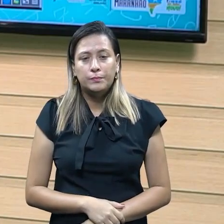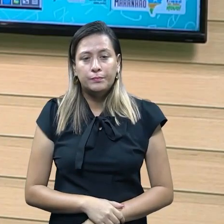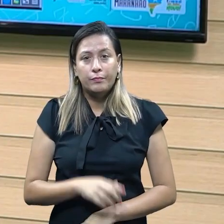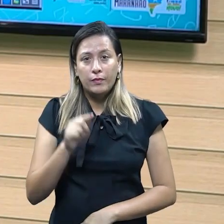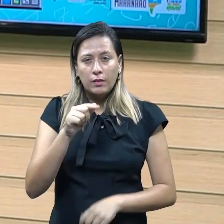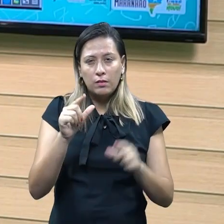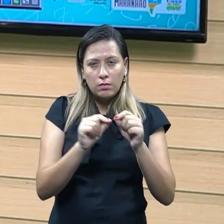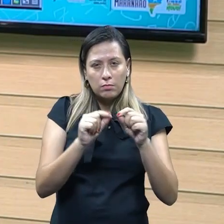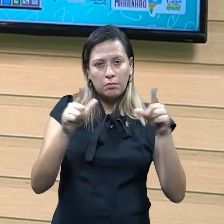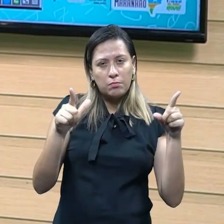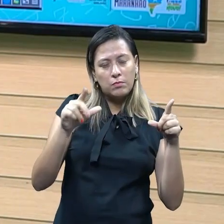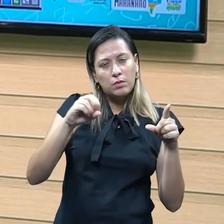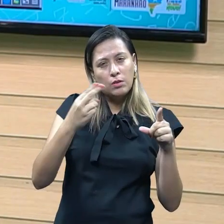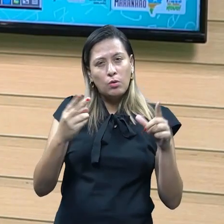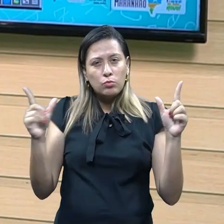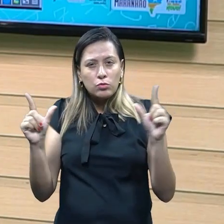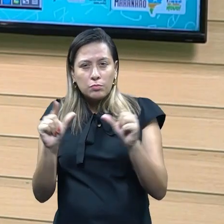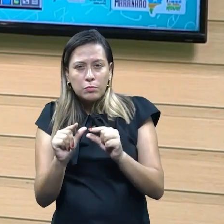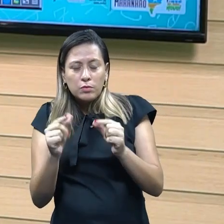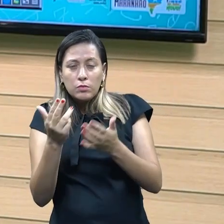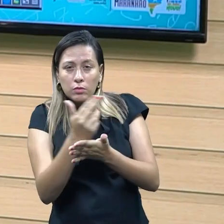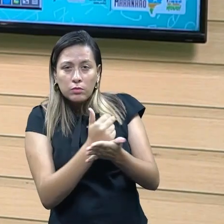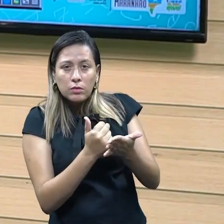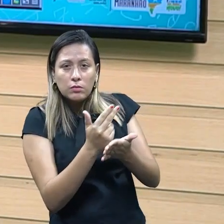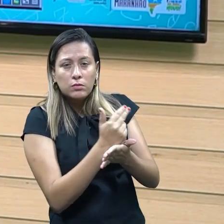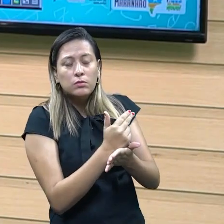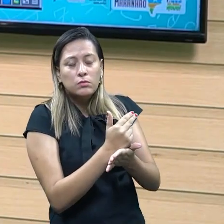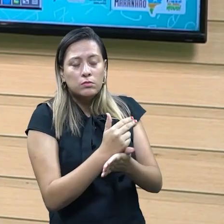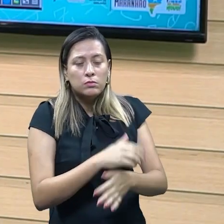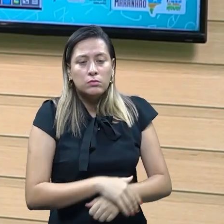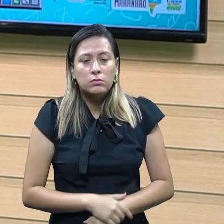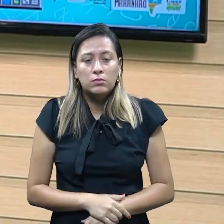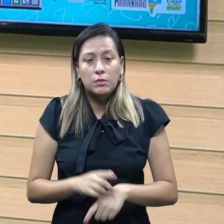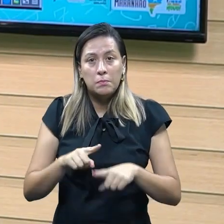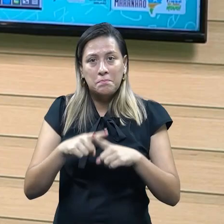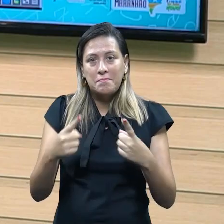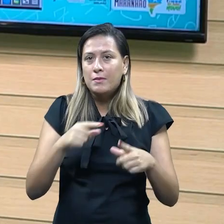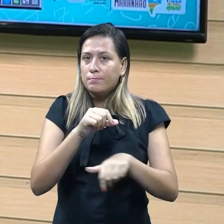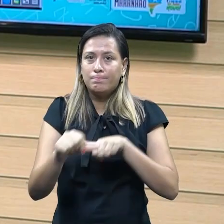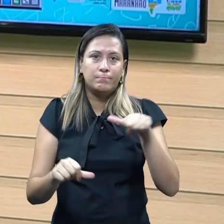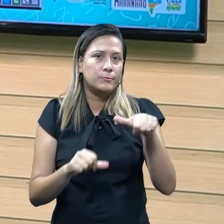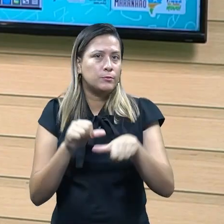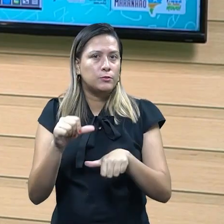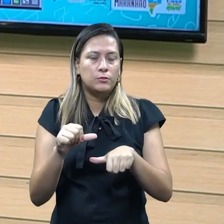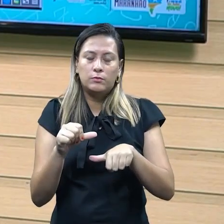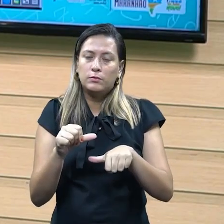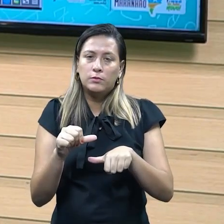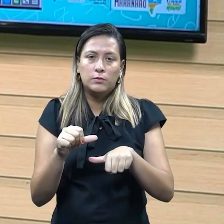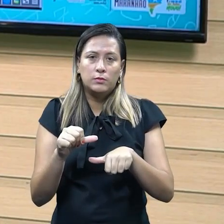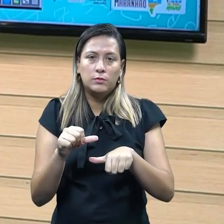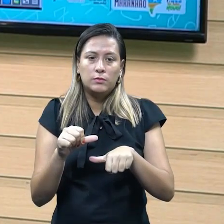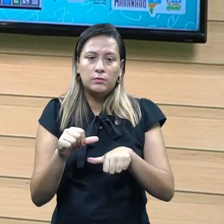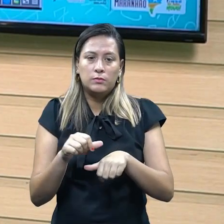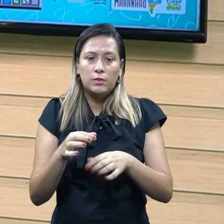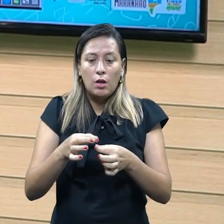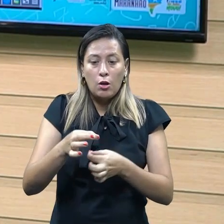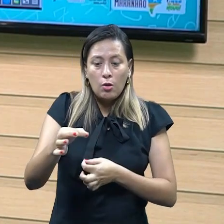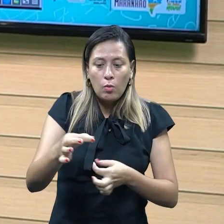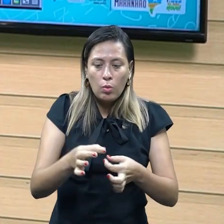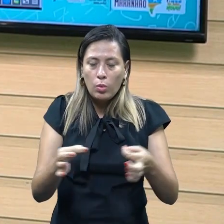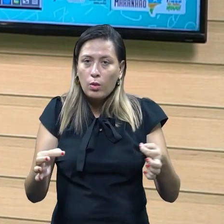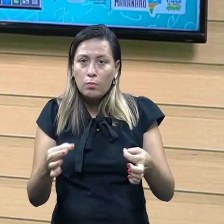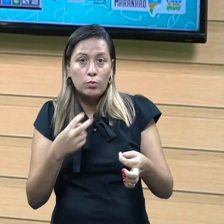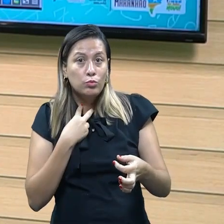ele amplie ou reduza essa figura, ele não pode modificar uma dimensão e deixar